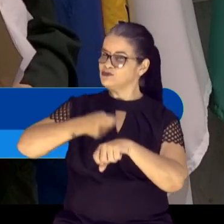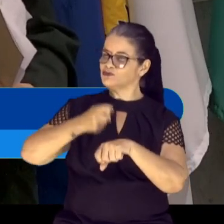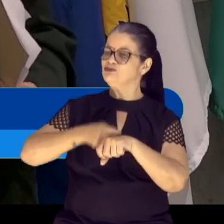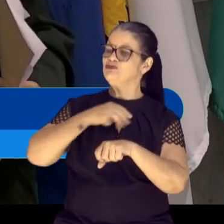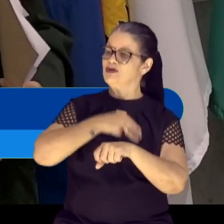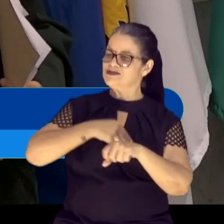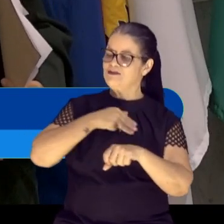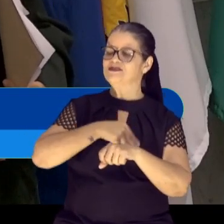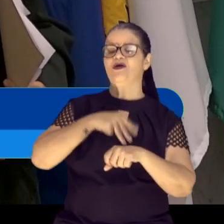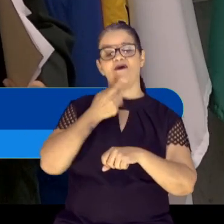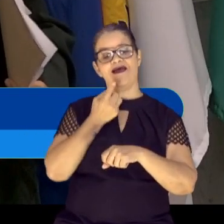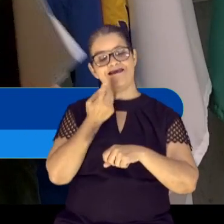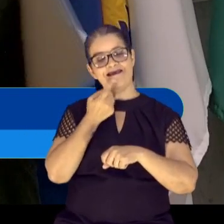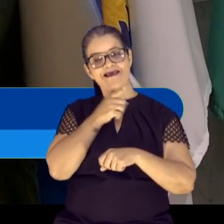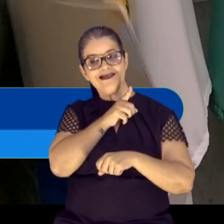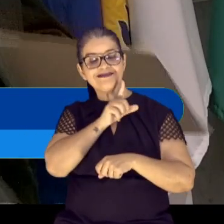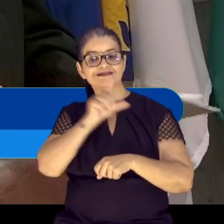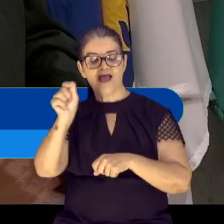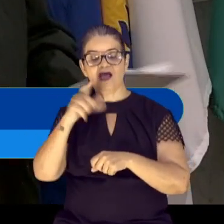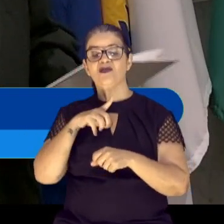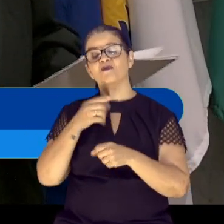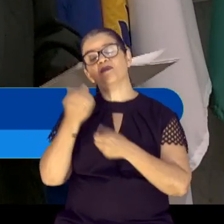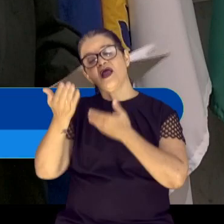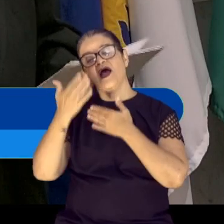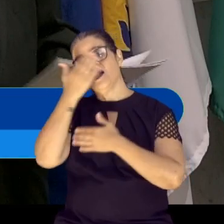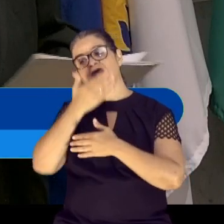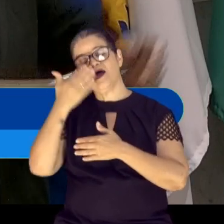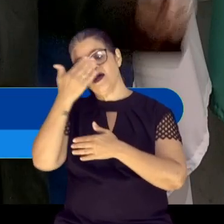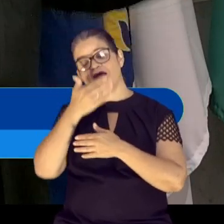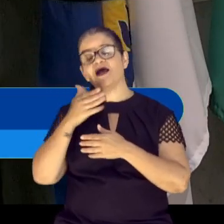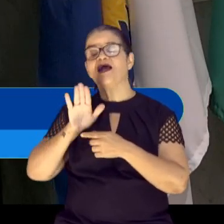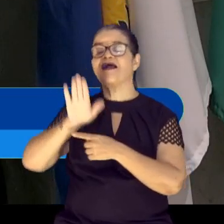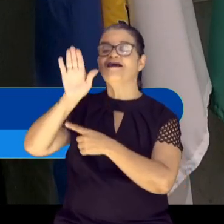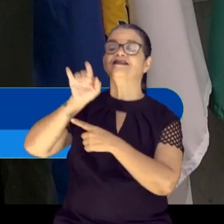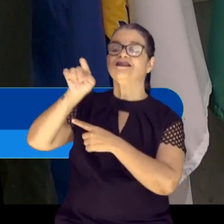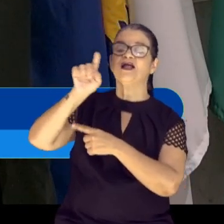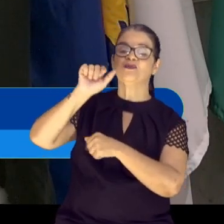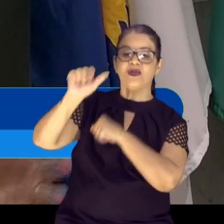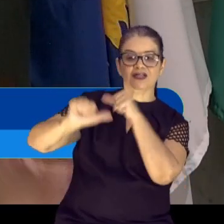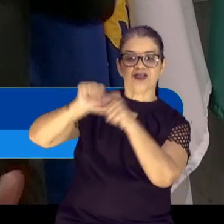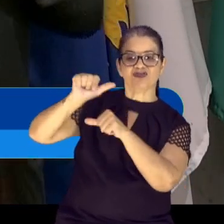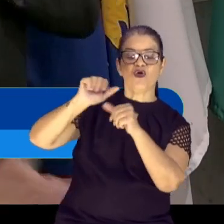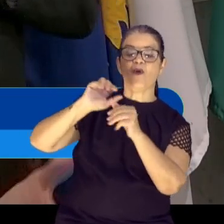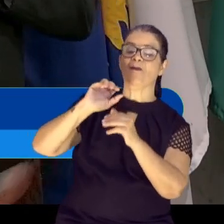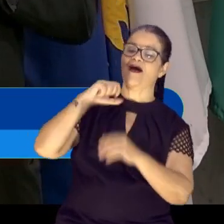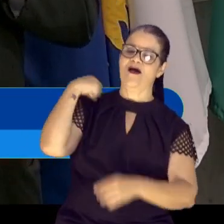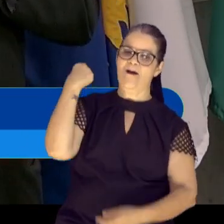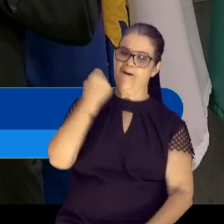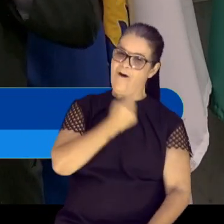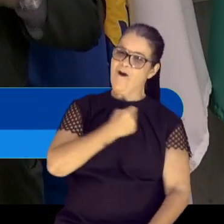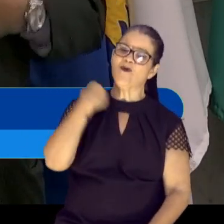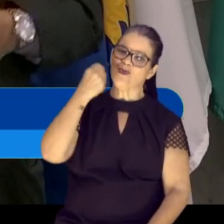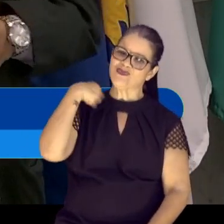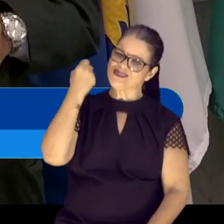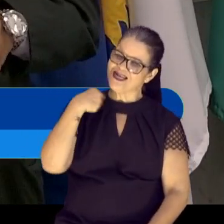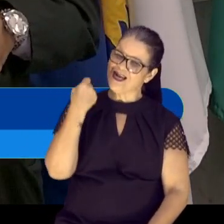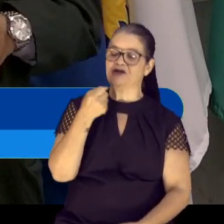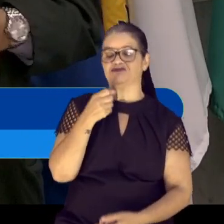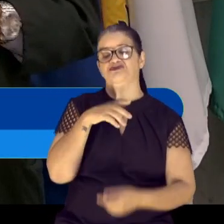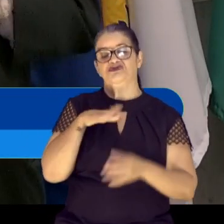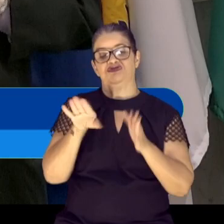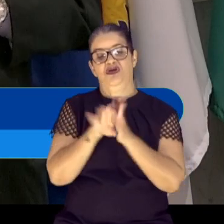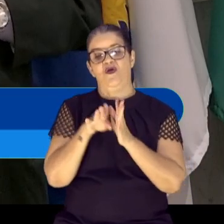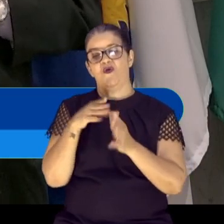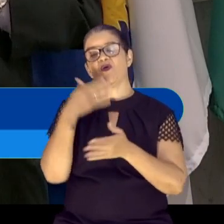foi com essa missão de convencer o doutor Arraes a ser candidato ao Senado. E chegou lá com uma conversa bonita, dizendo: